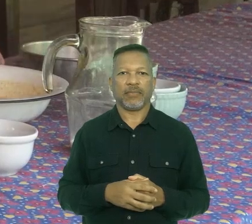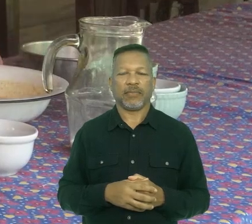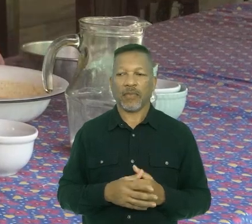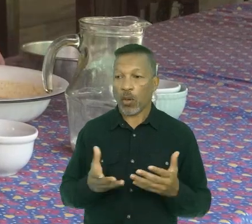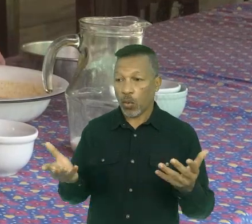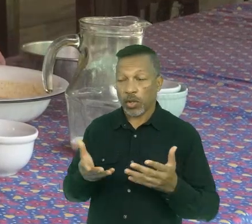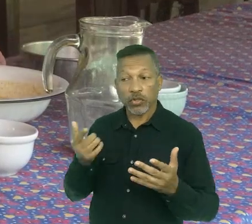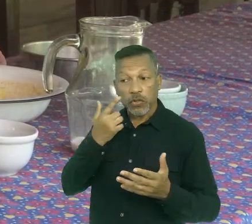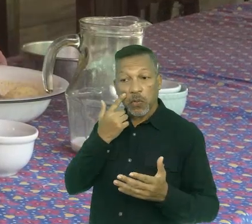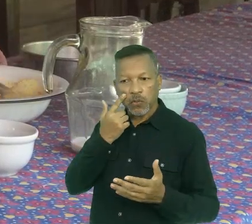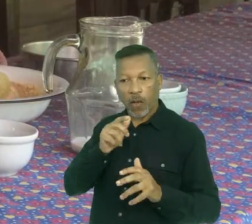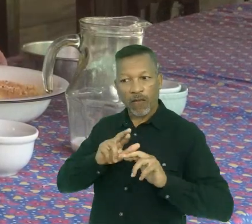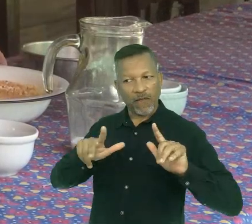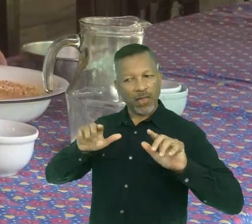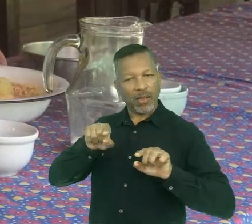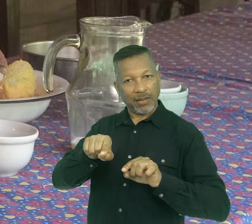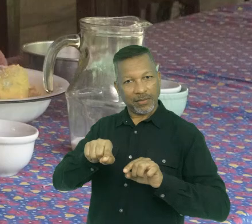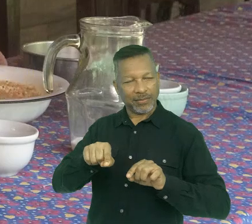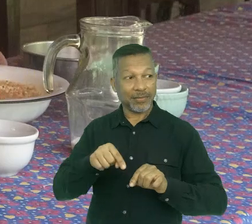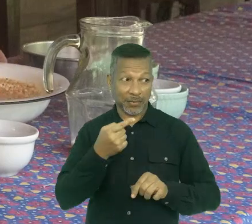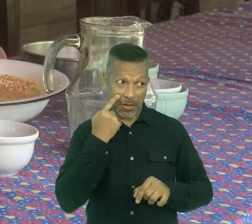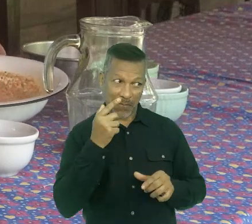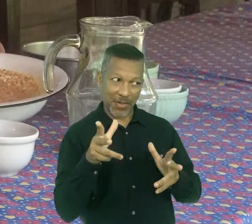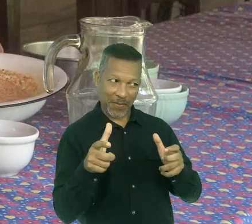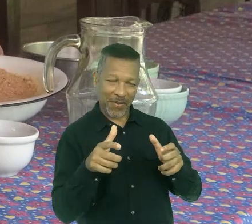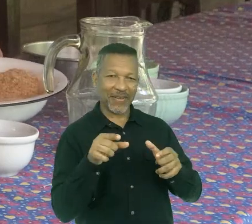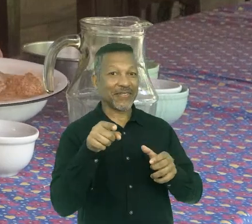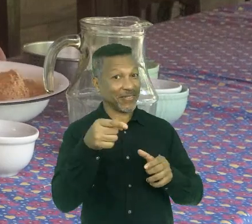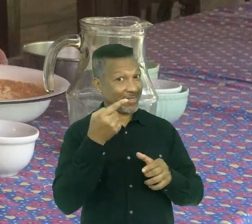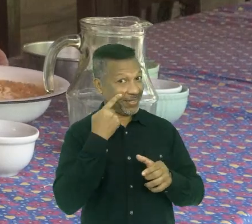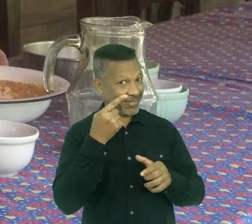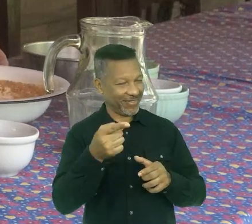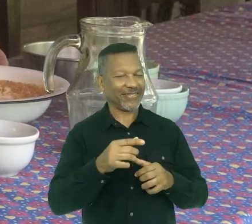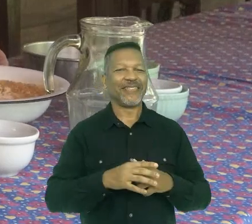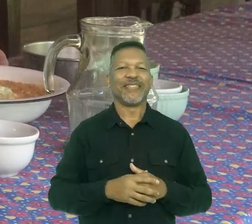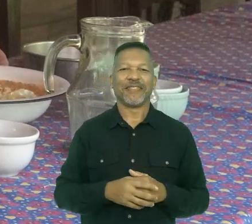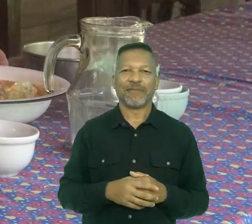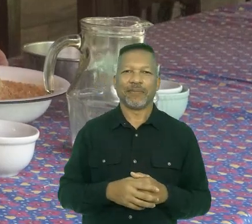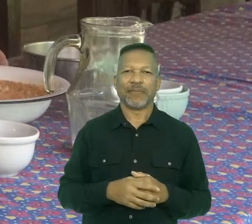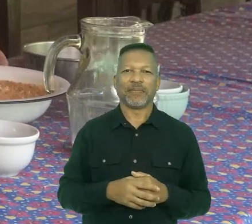Agora já deu uma outra cara. Viu? Olha aí.